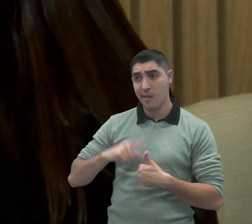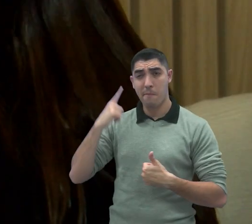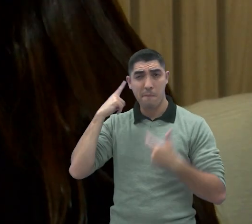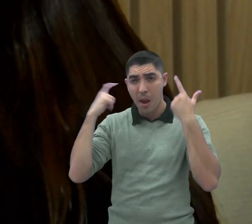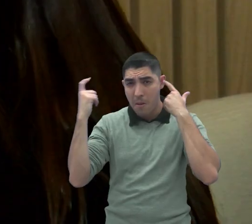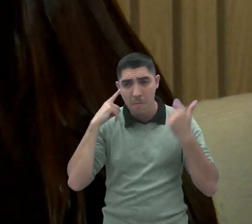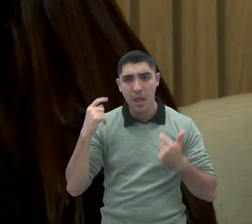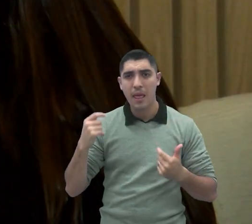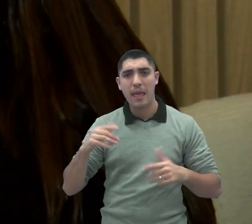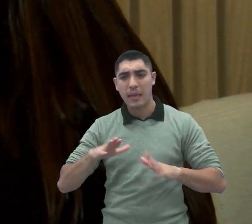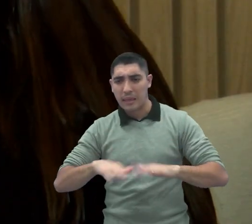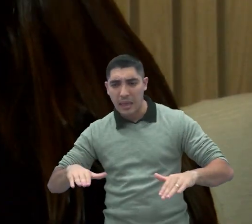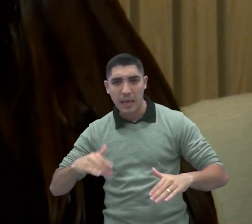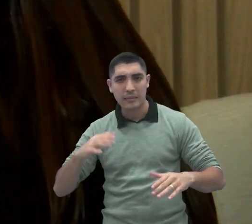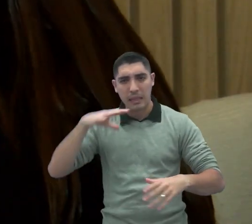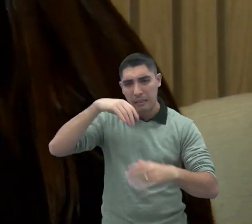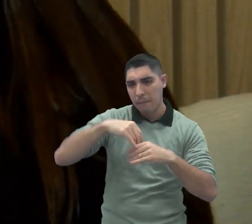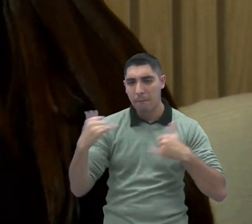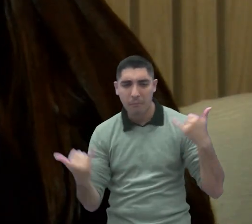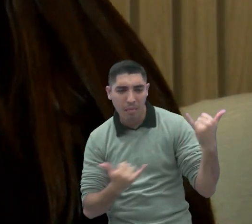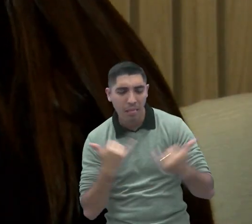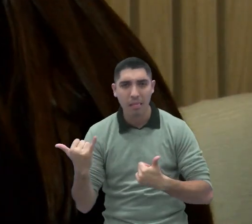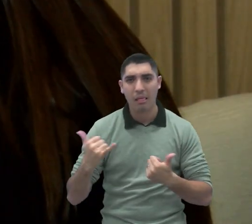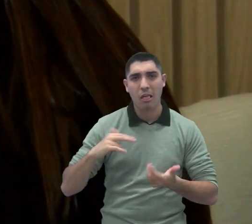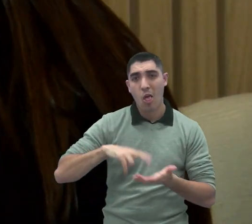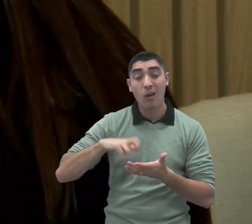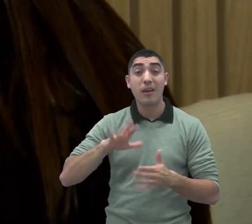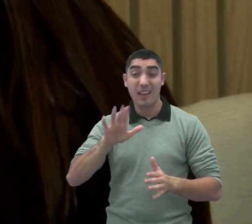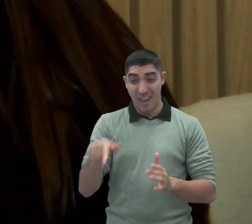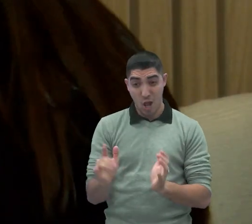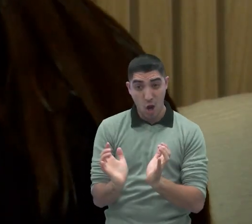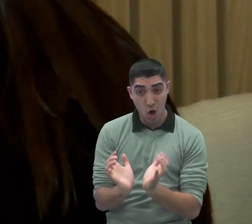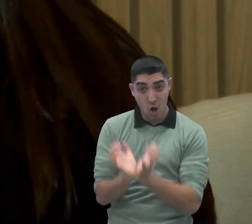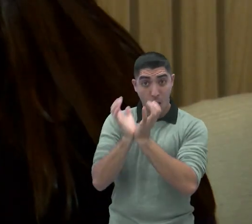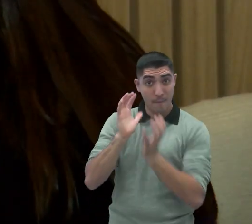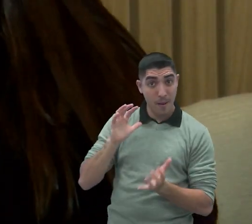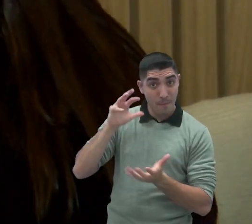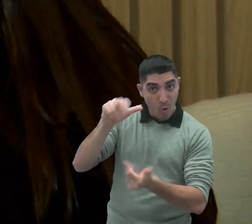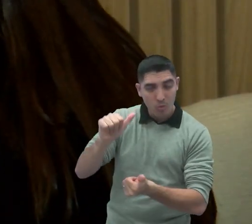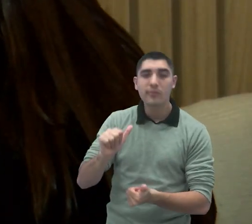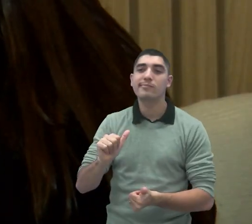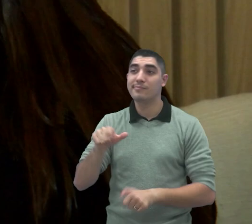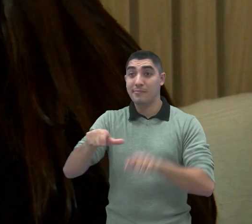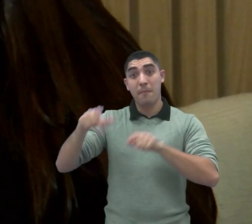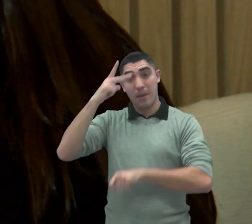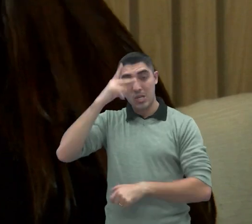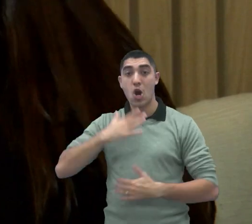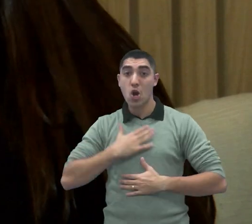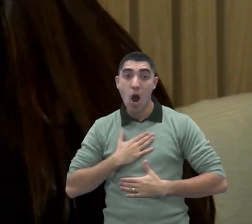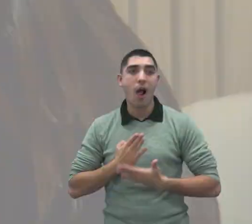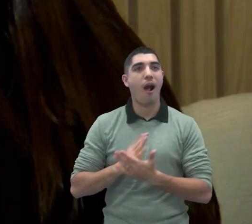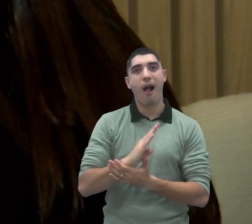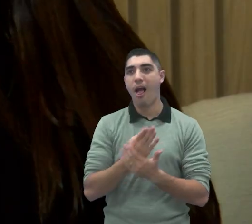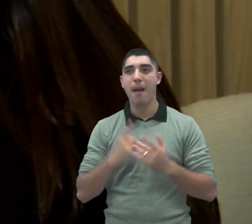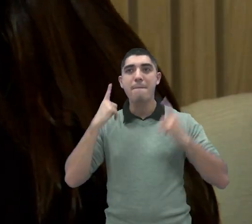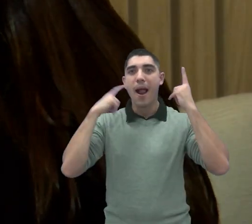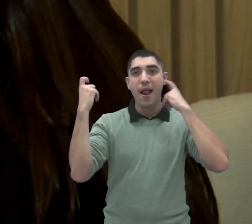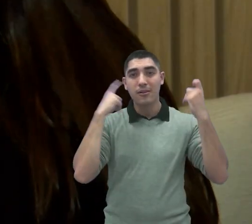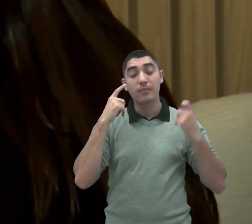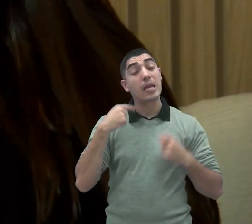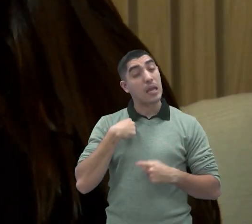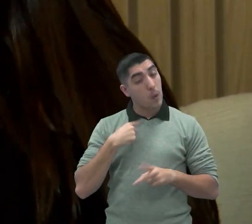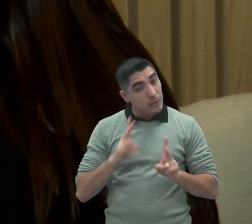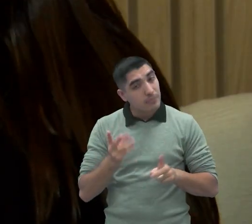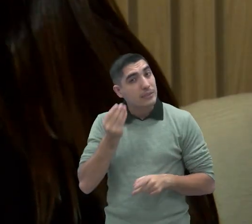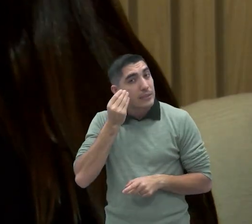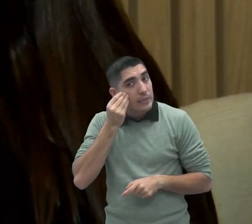o correr, né? E na Copa costuma ter um pouquinho mais de agitação. Eu lido